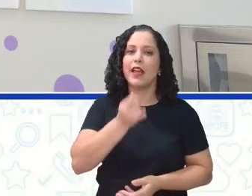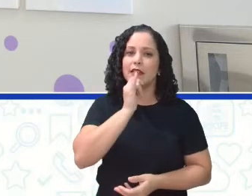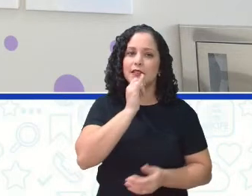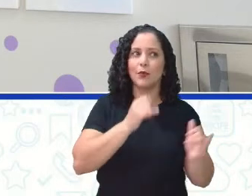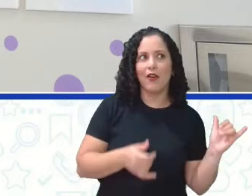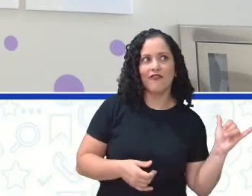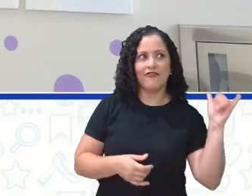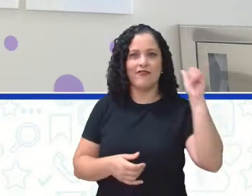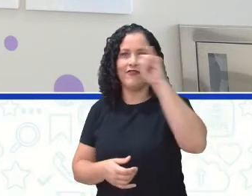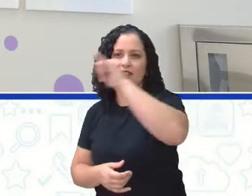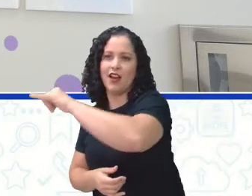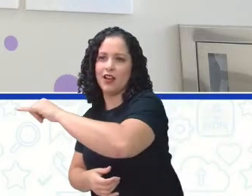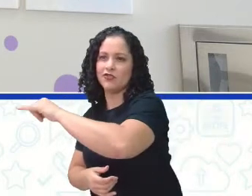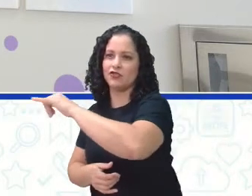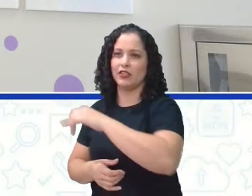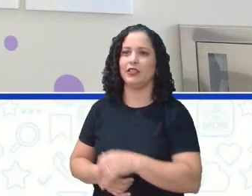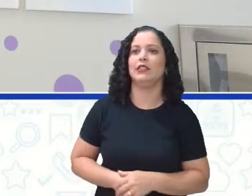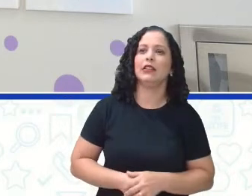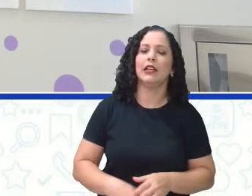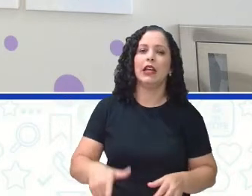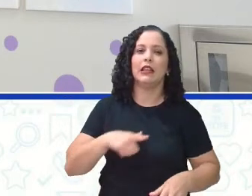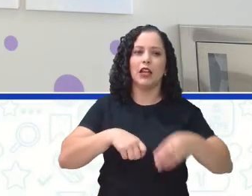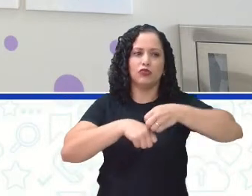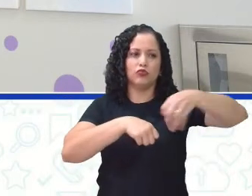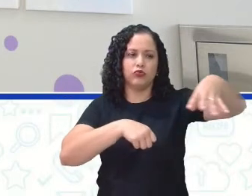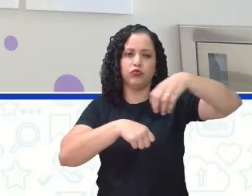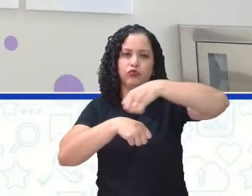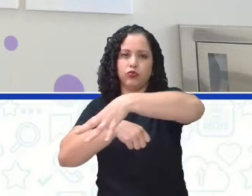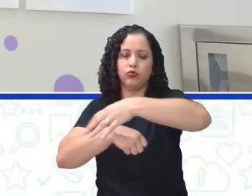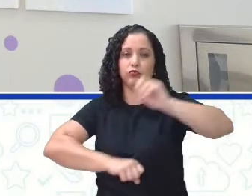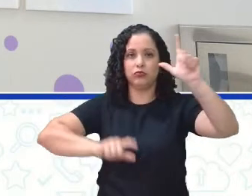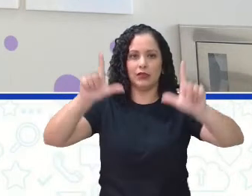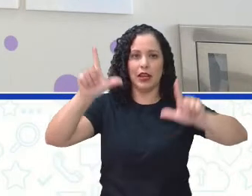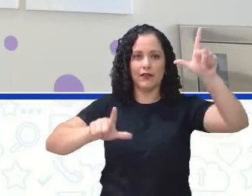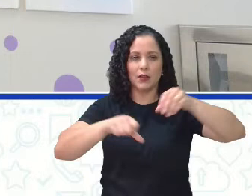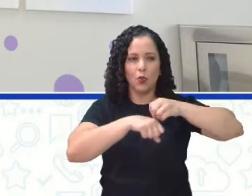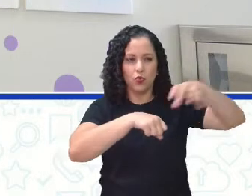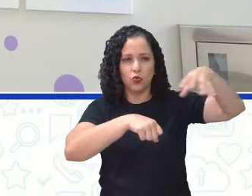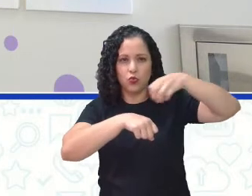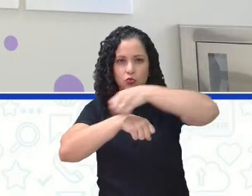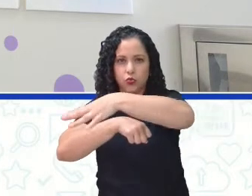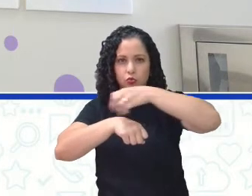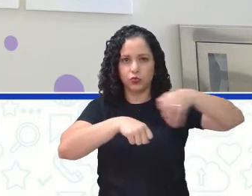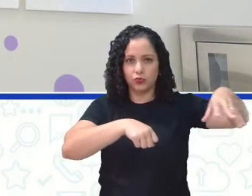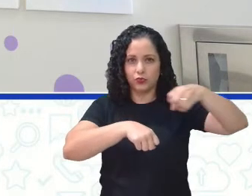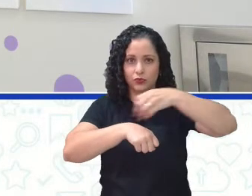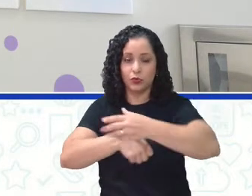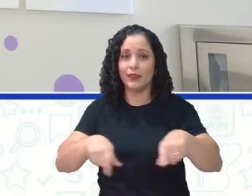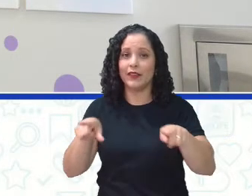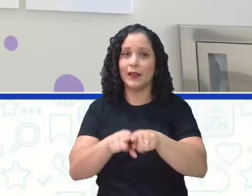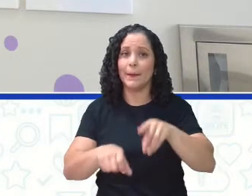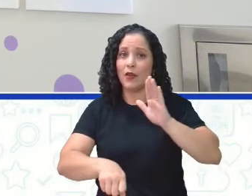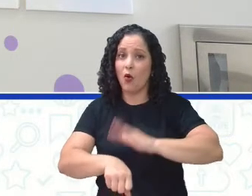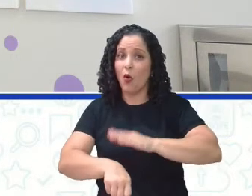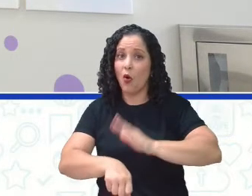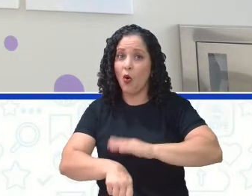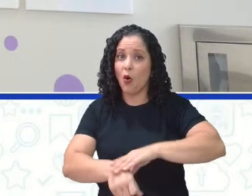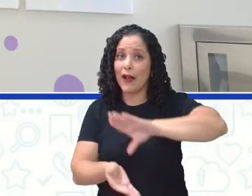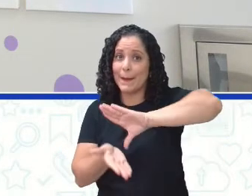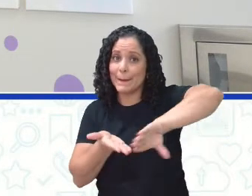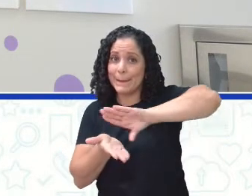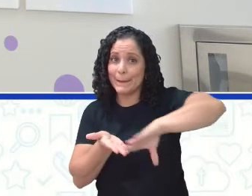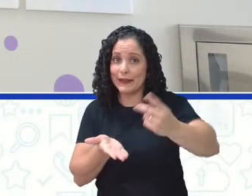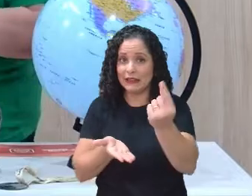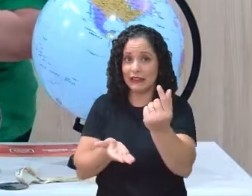viagens, em relação às transmissões, né, de programas, a questão também de bancos, né, a transação